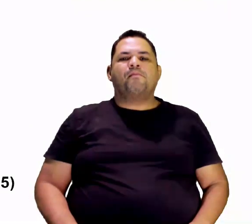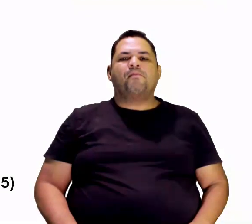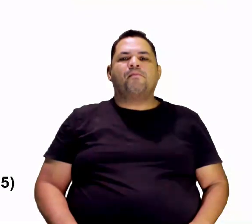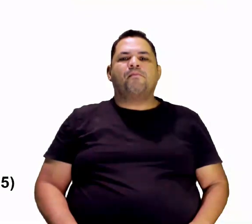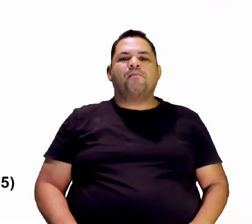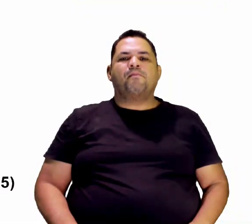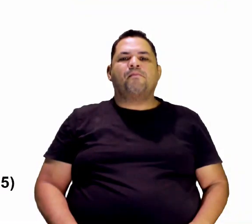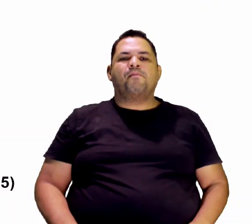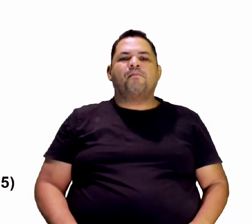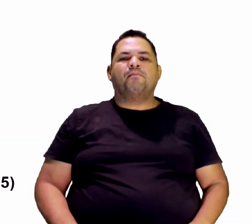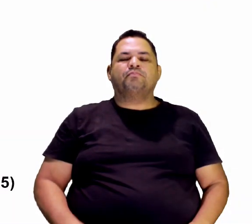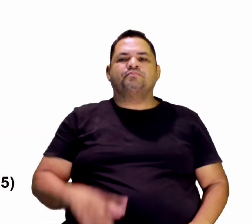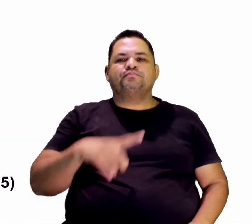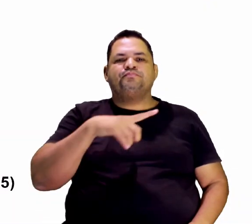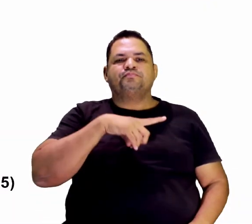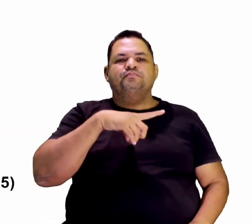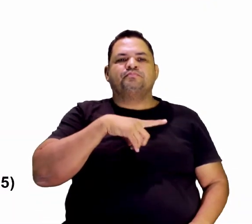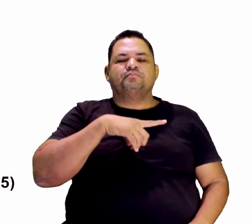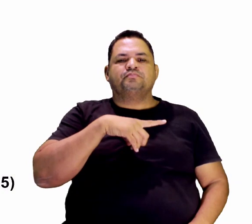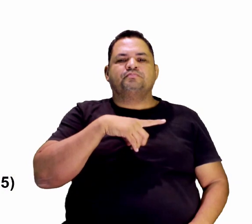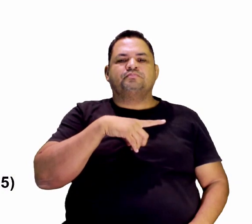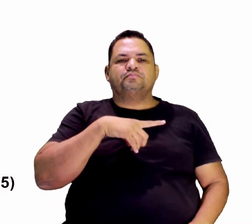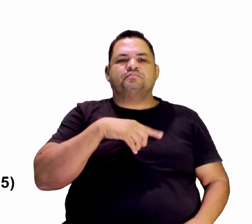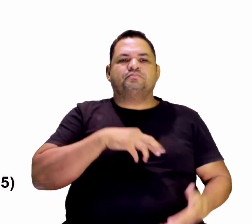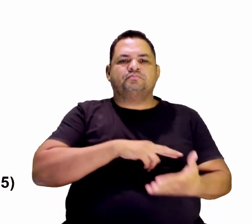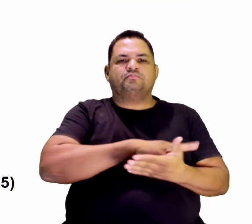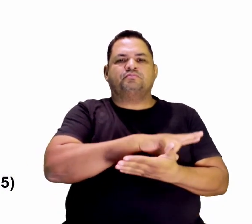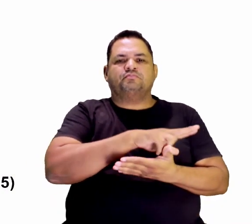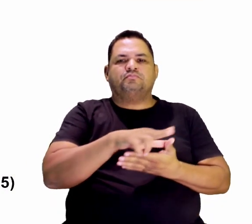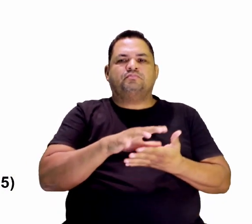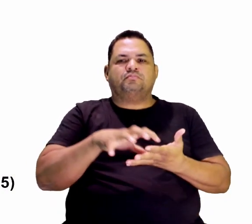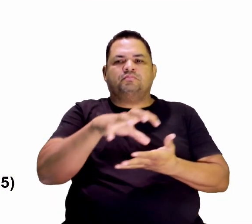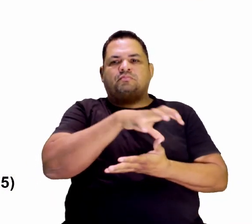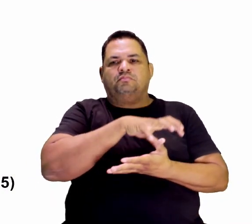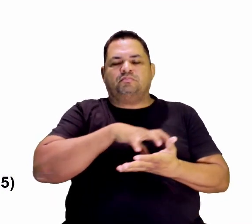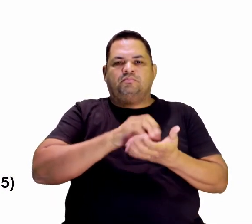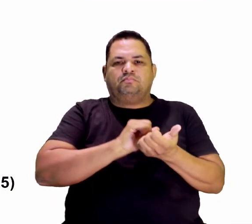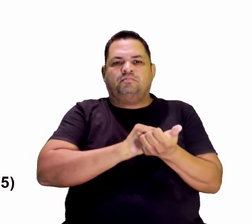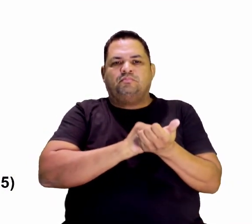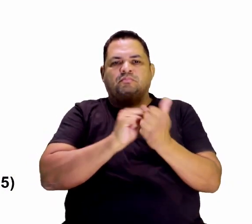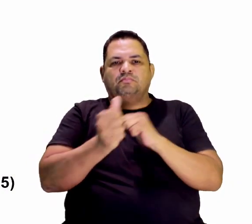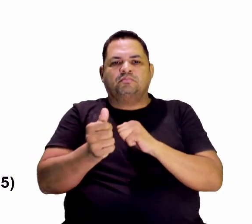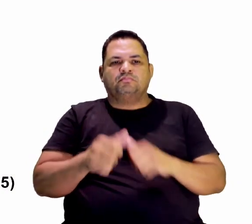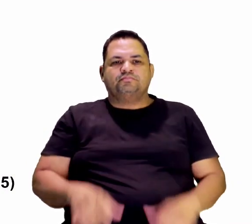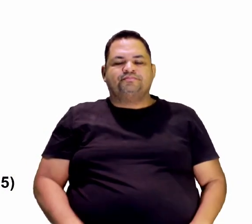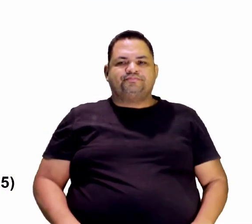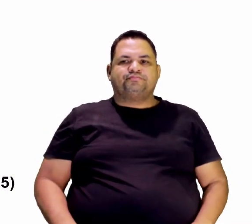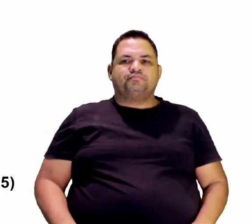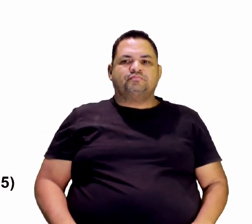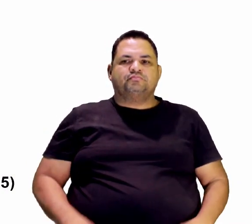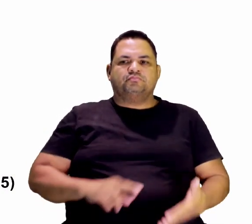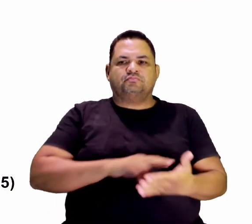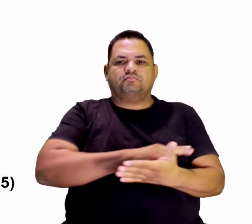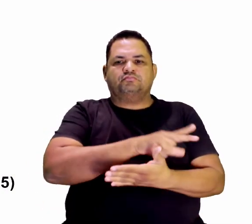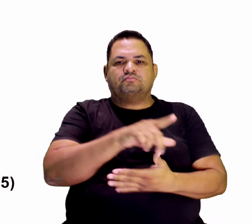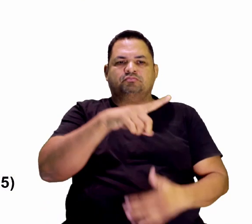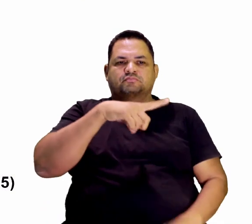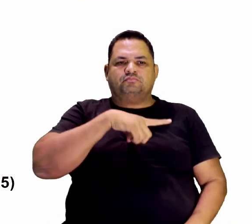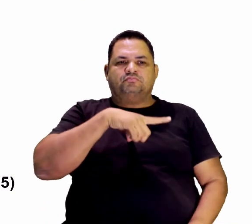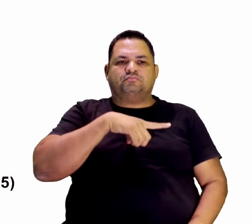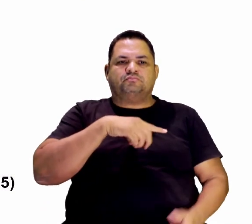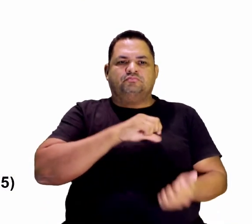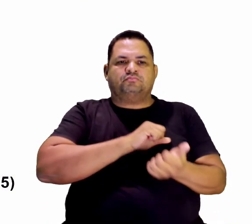difícil até de controlar, né? Mas quando você trabalha muito bem isso, esse seu controle emocional também, você vai ter melhor qualidade nesse passo,